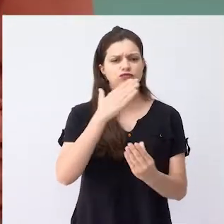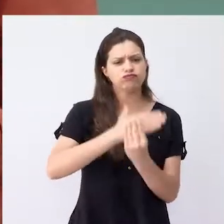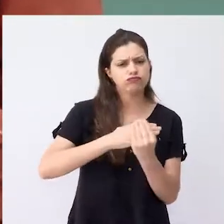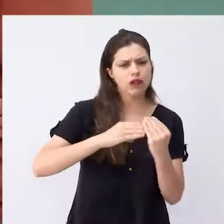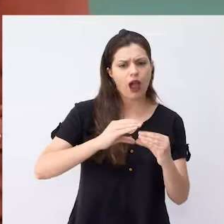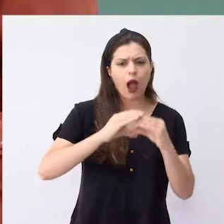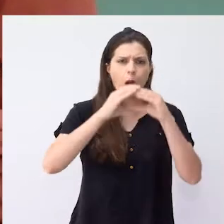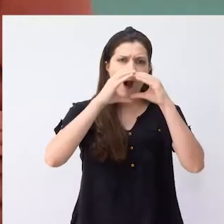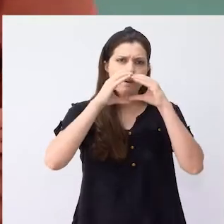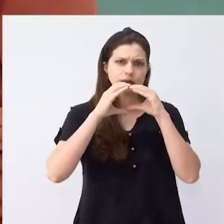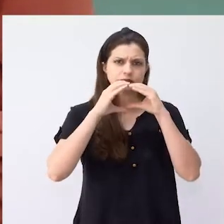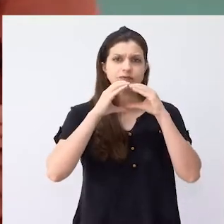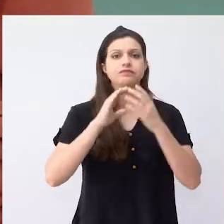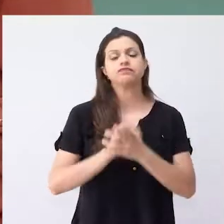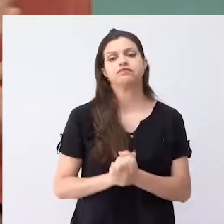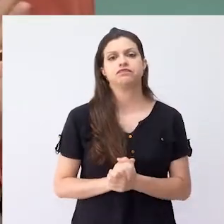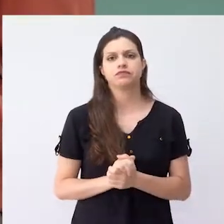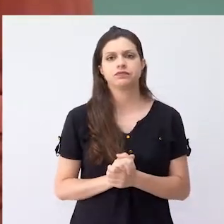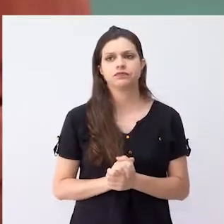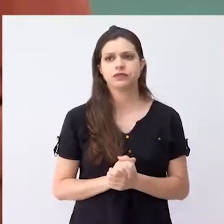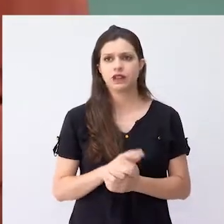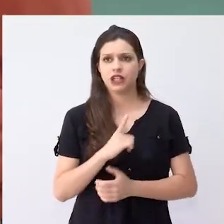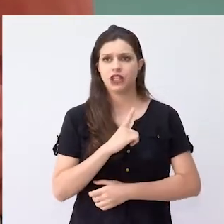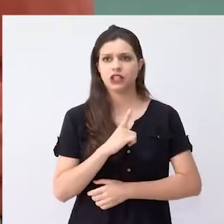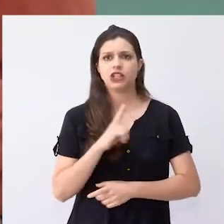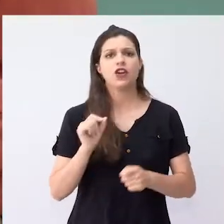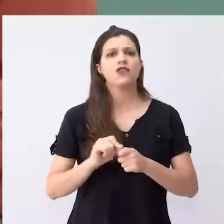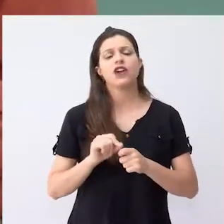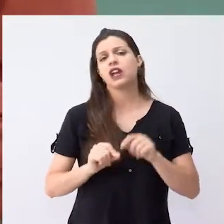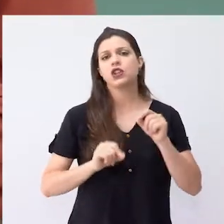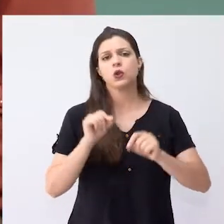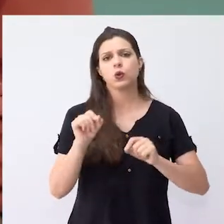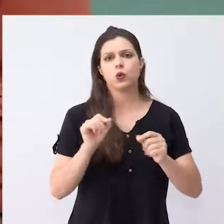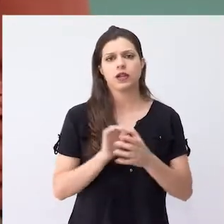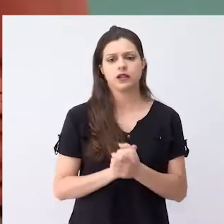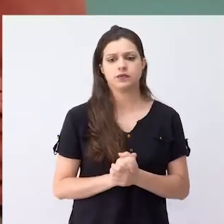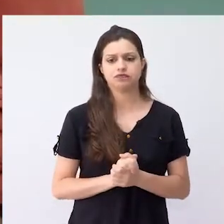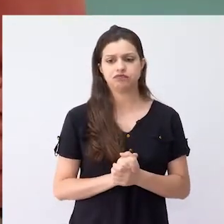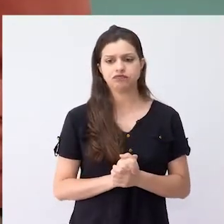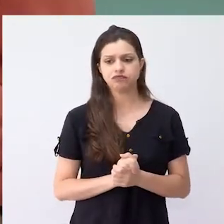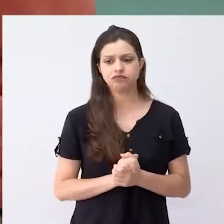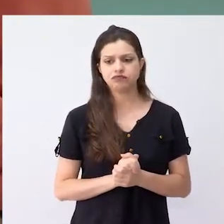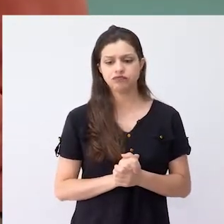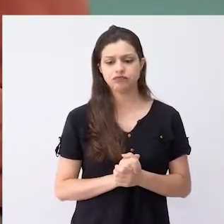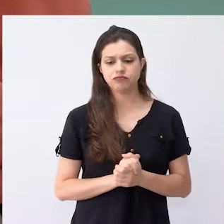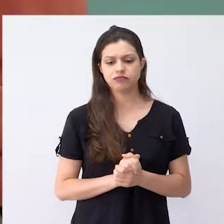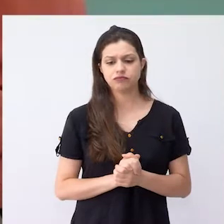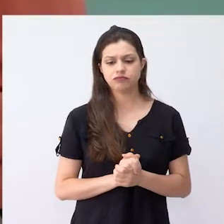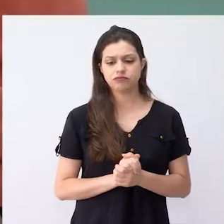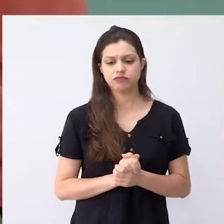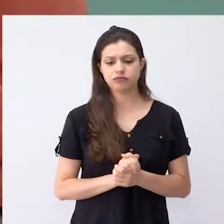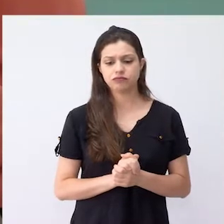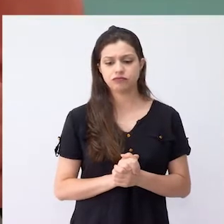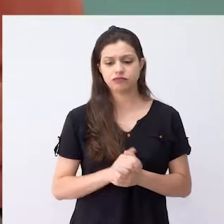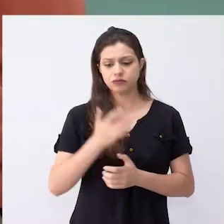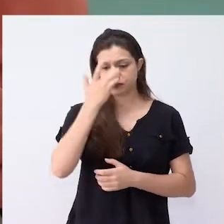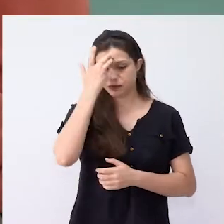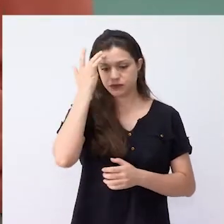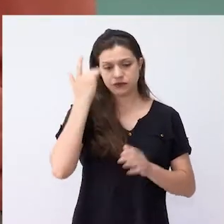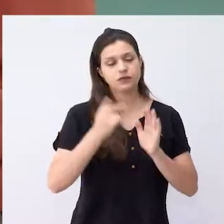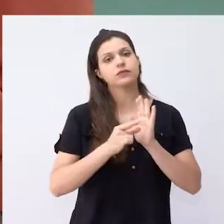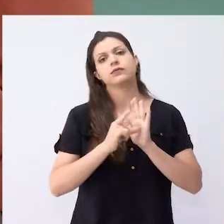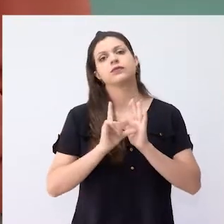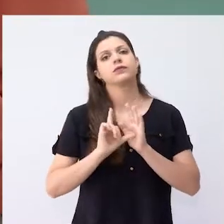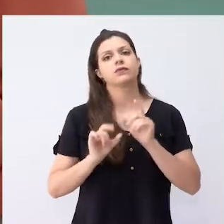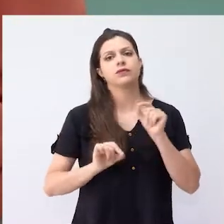lanches, hambúrguer, essas coisas, uma lanchonete, ela tinha feito com o colega que havia me antecedido lá na Procuradoria,